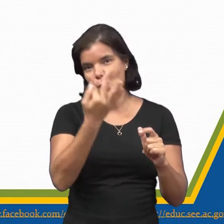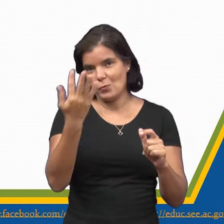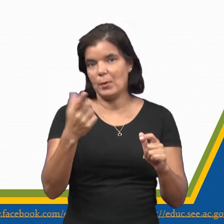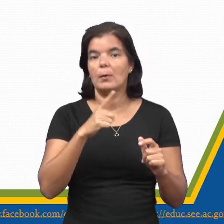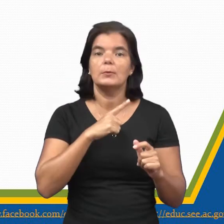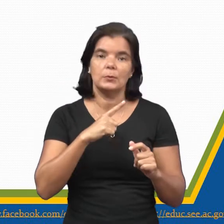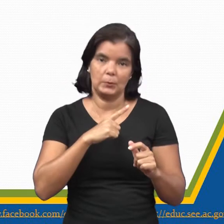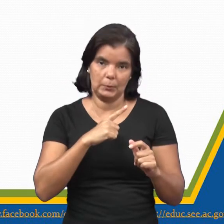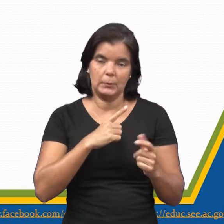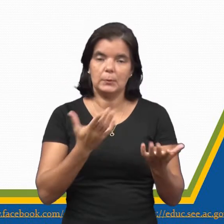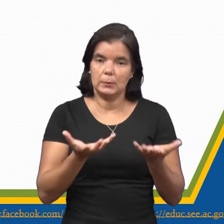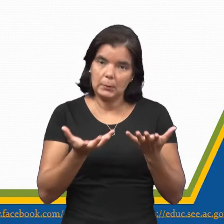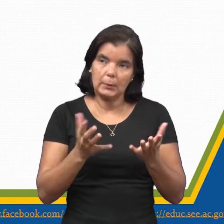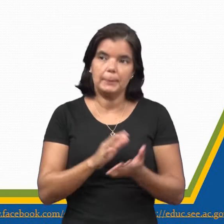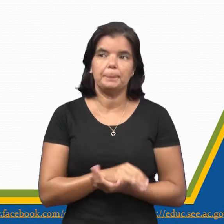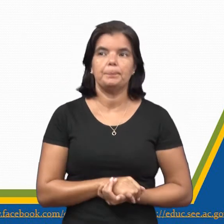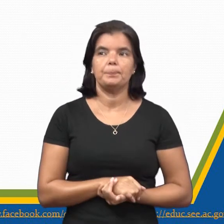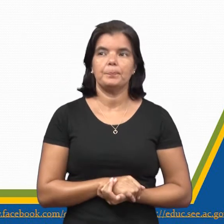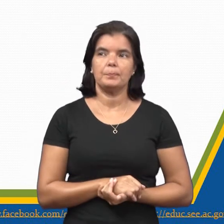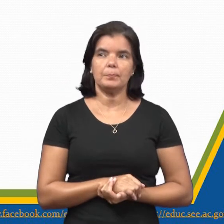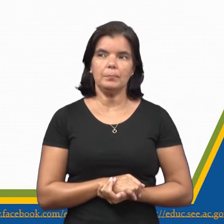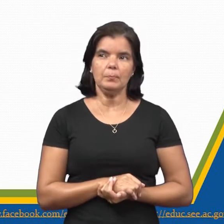deseja.